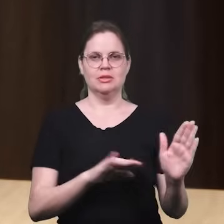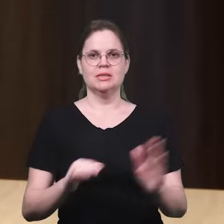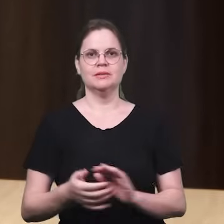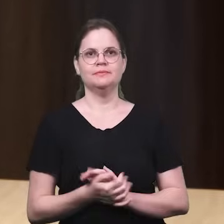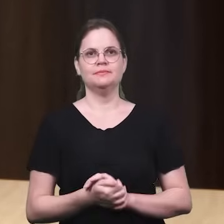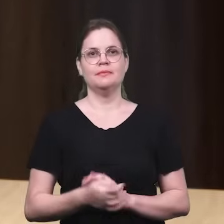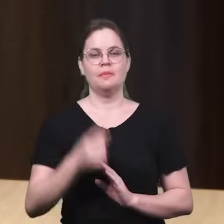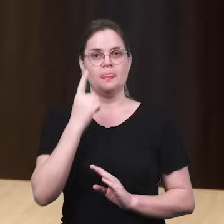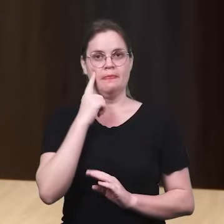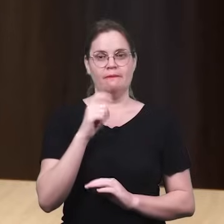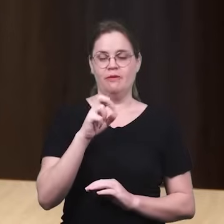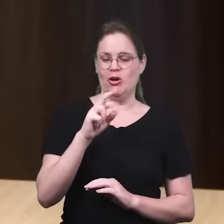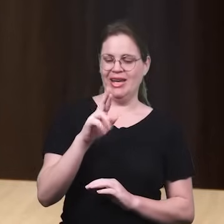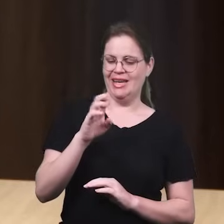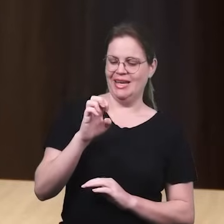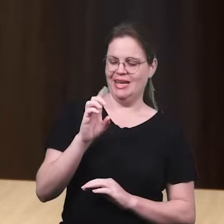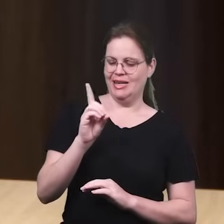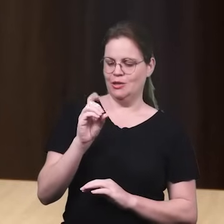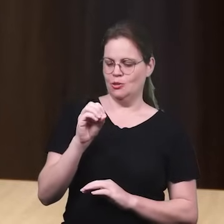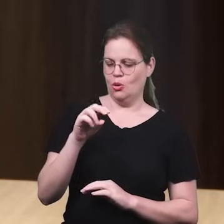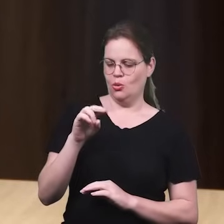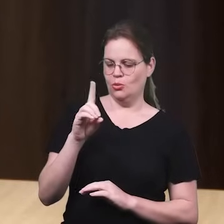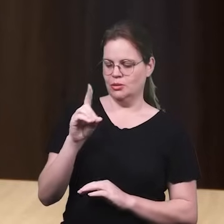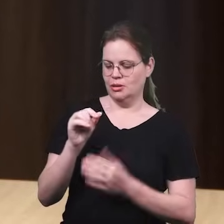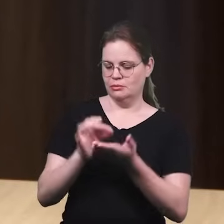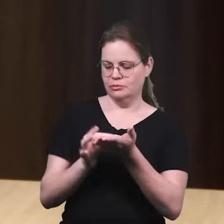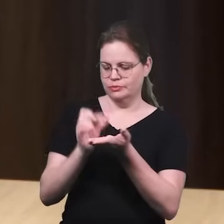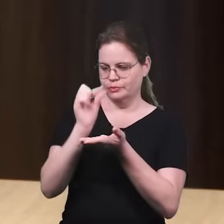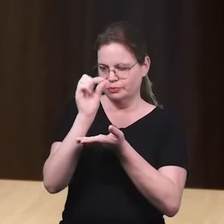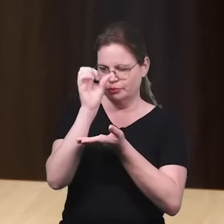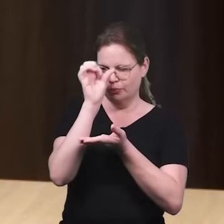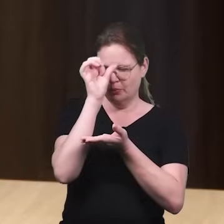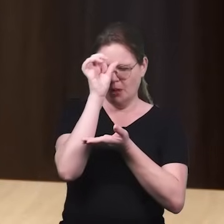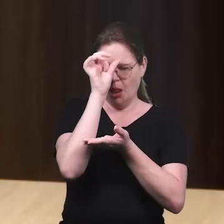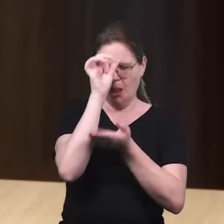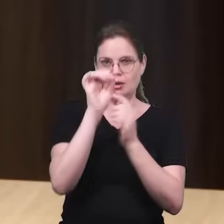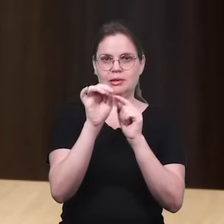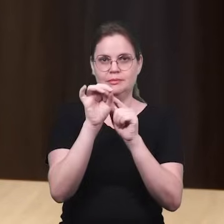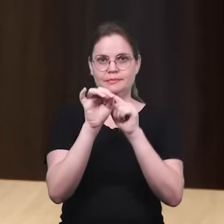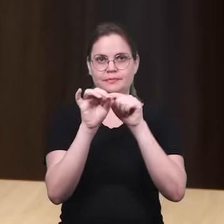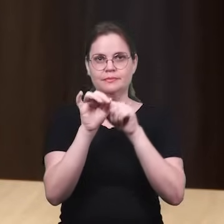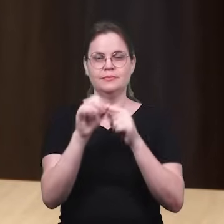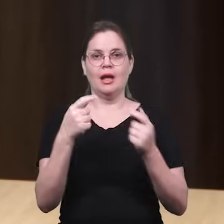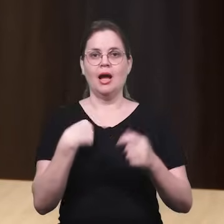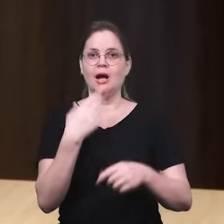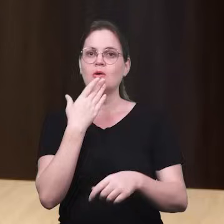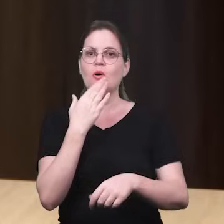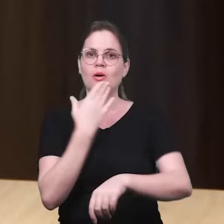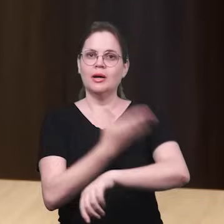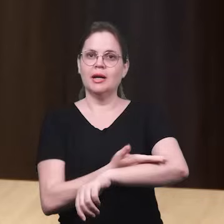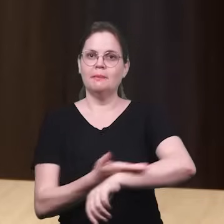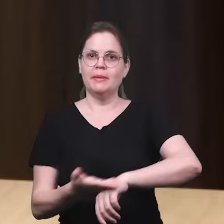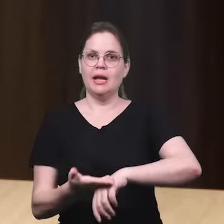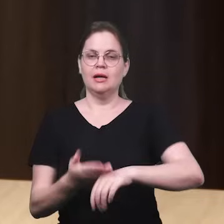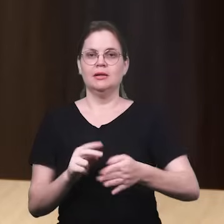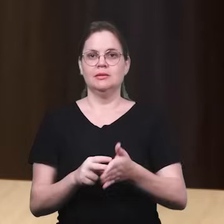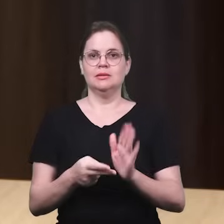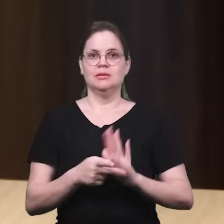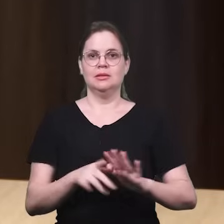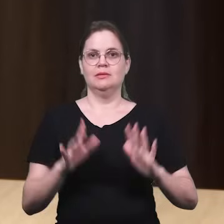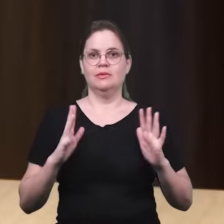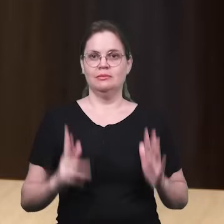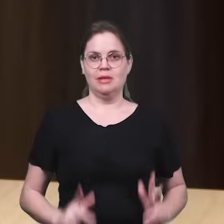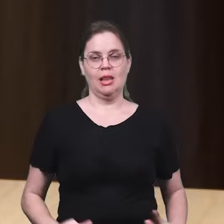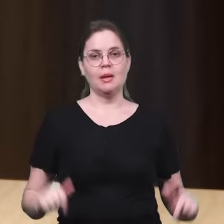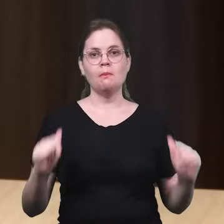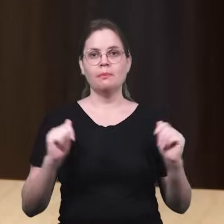Isso. Redonda e como uma semente de coentro, que é uma erva. A cor do maná era branco. Fala da pureza da